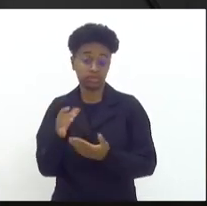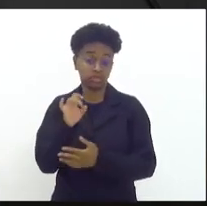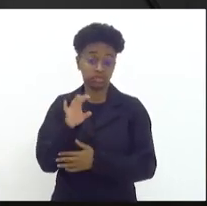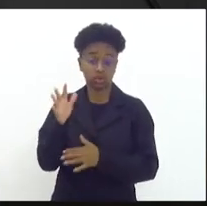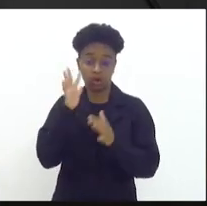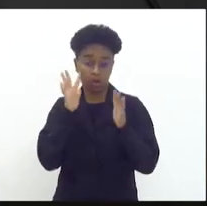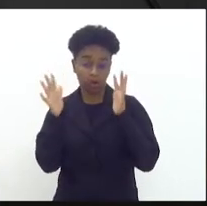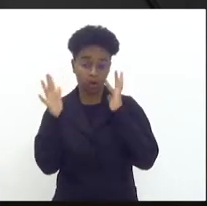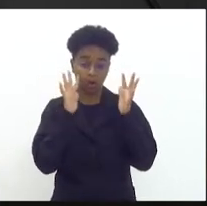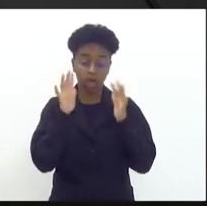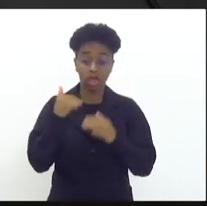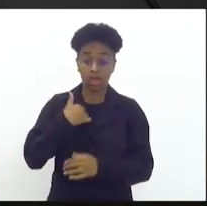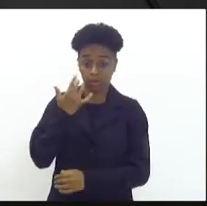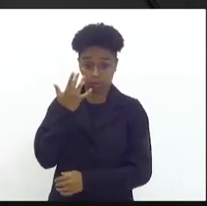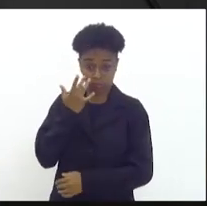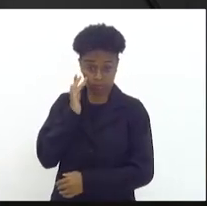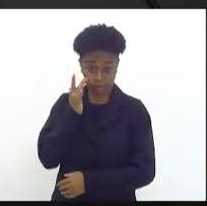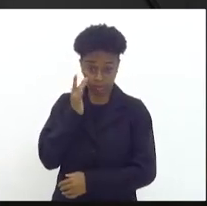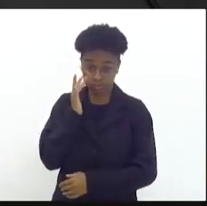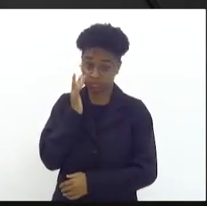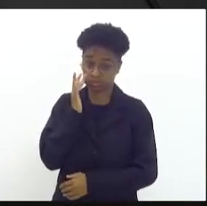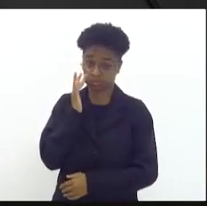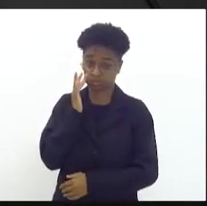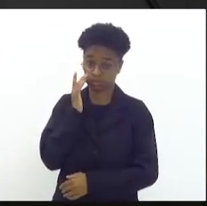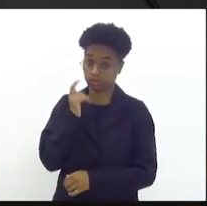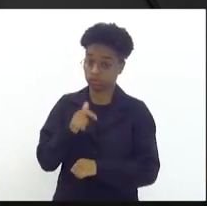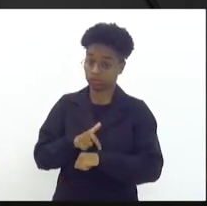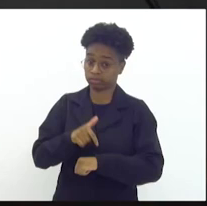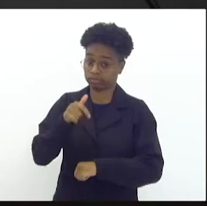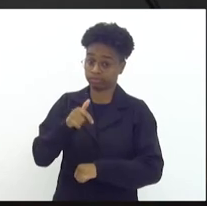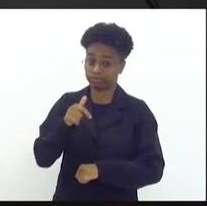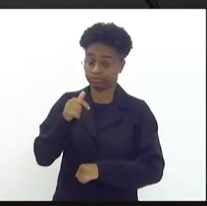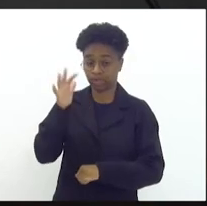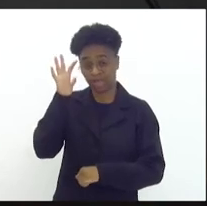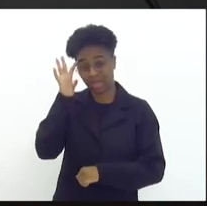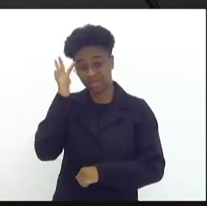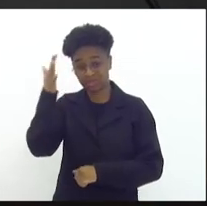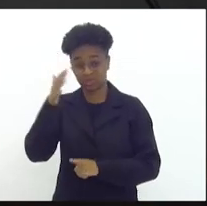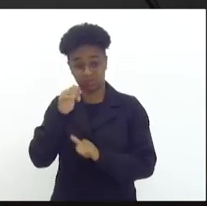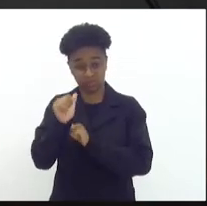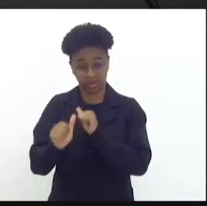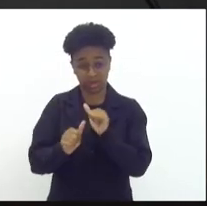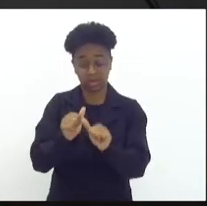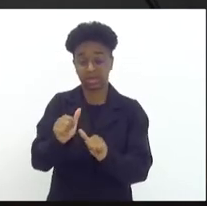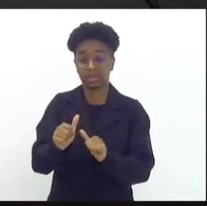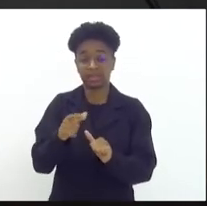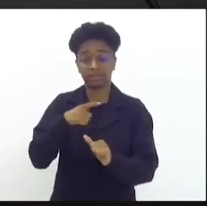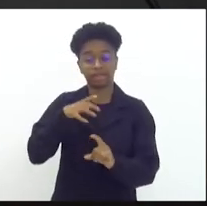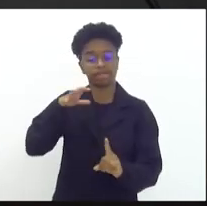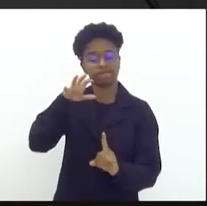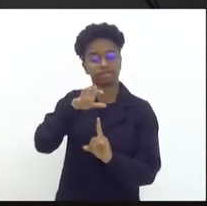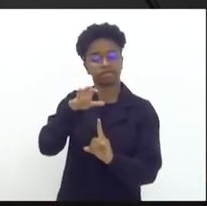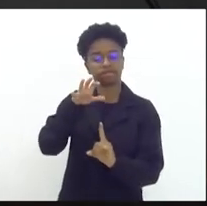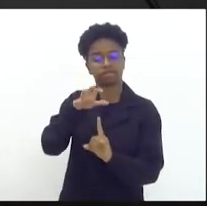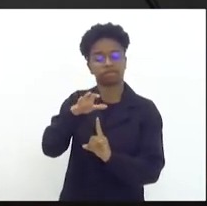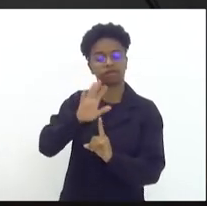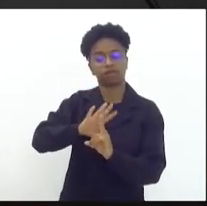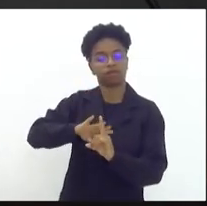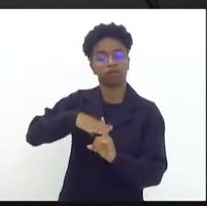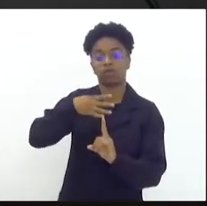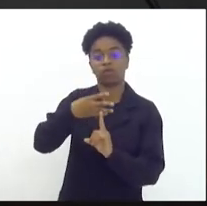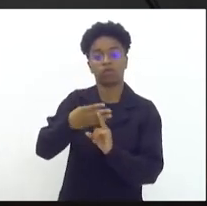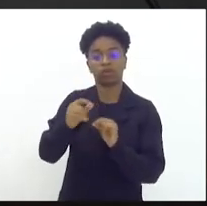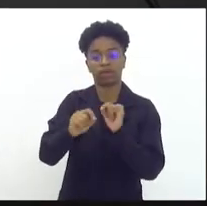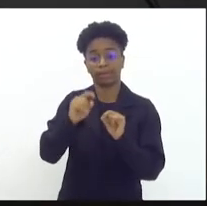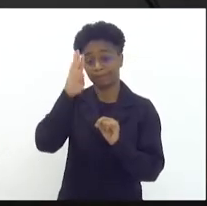eu acho que na hora que definir essa reforma vai jogar uma pressão muito grande naquele que eu acho